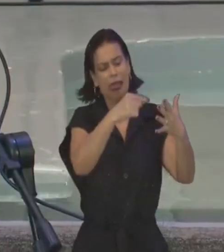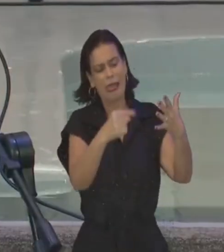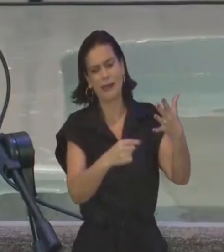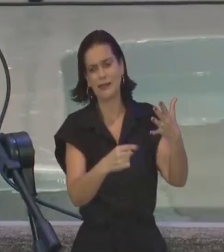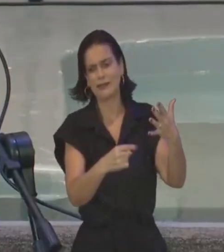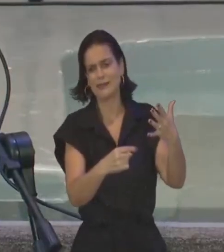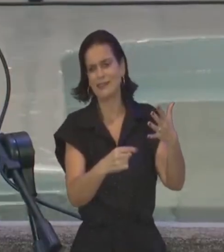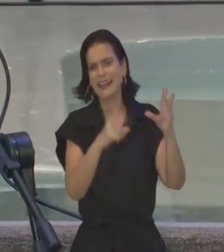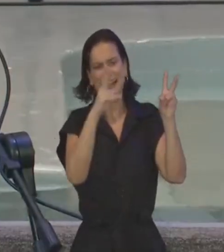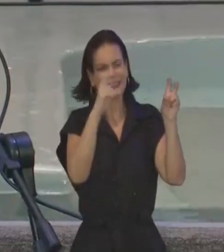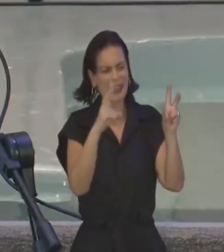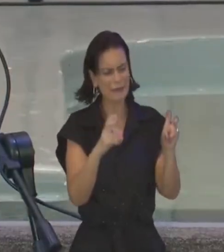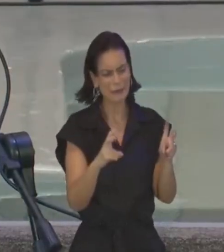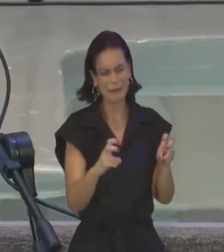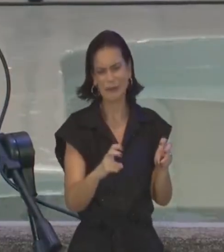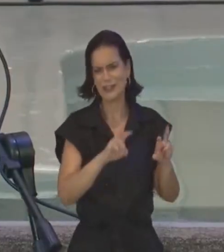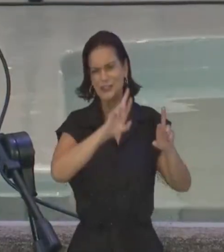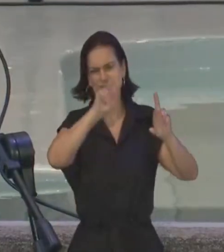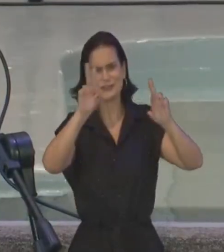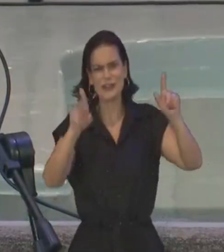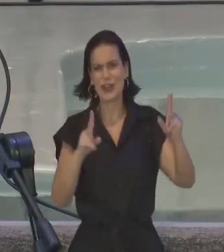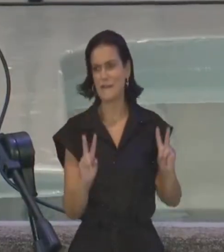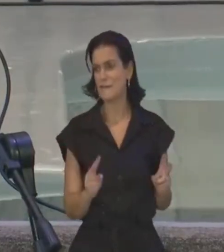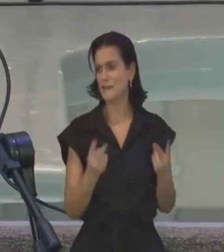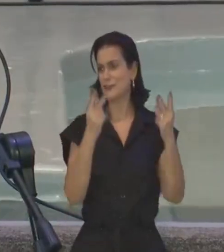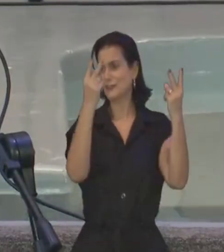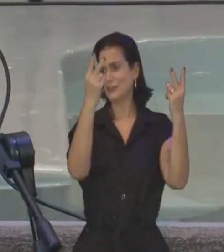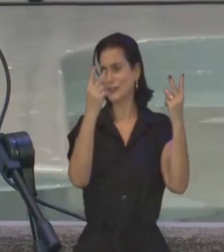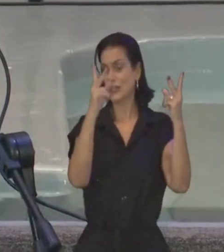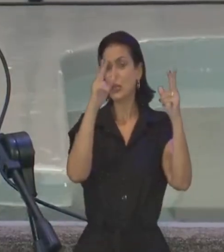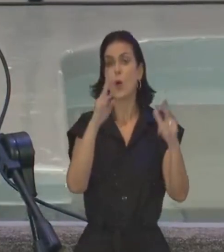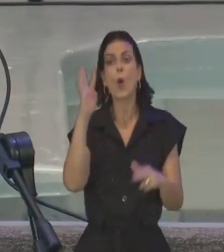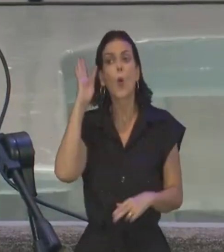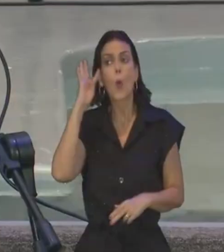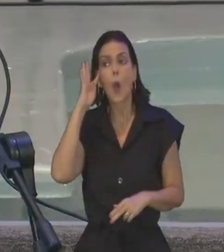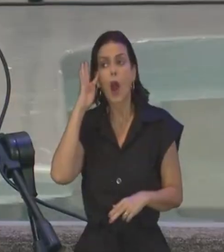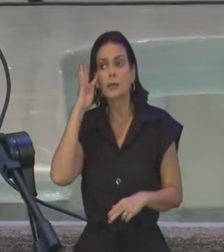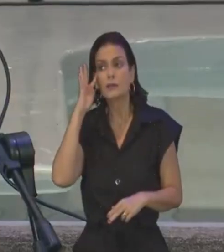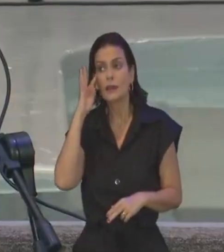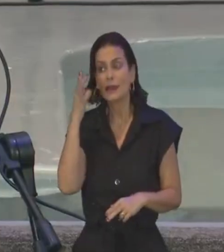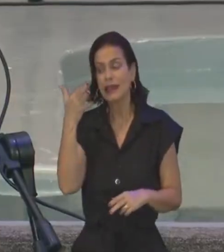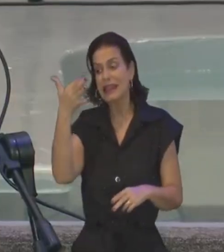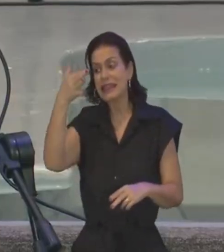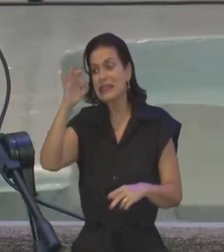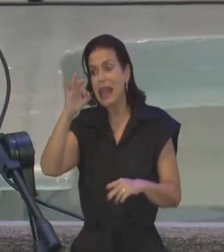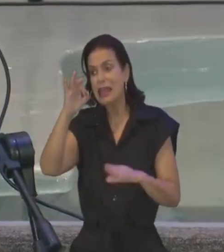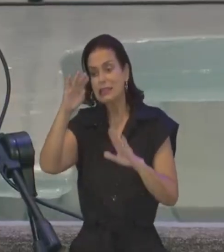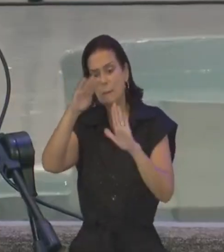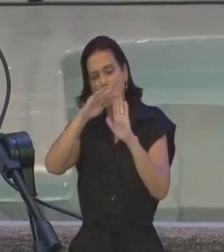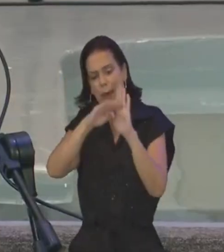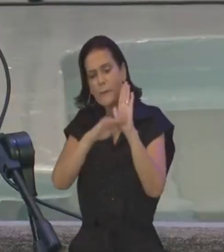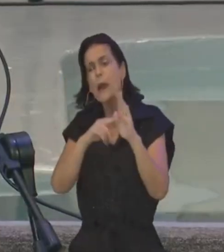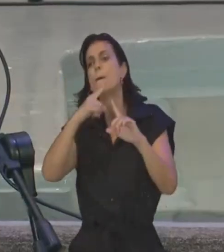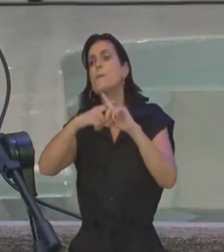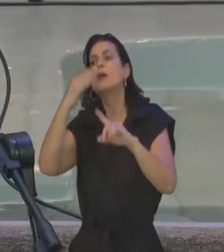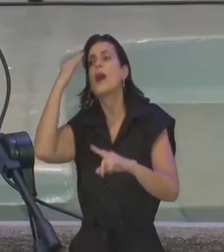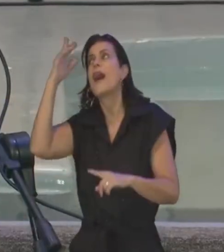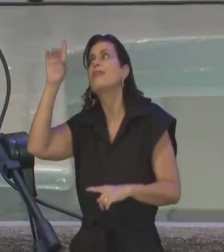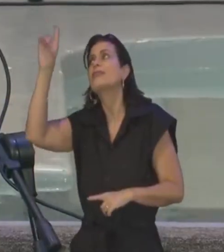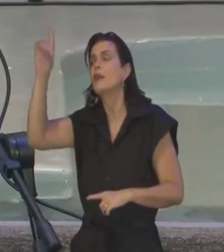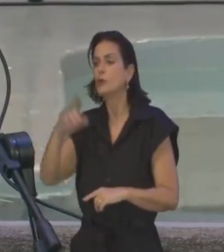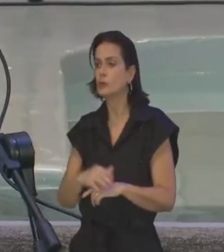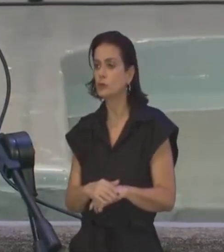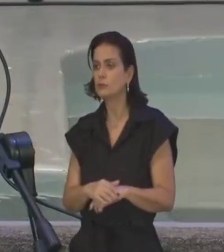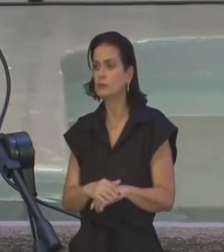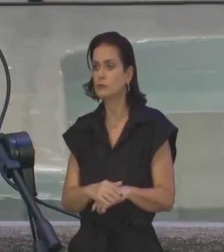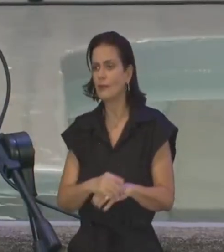das nossas conquistas, como falamos aqui na quarta-feira, 10 motivos para agradecer a Deus. Ou seja, nós falamos